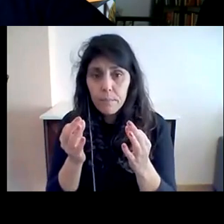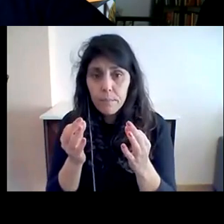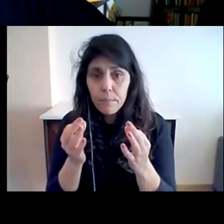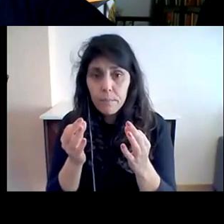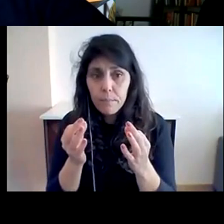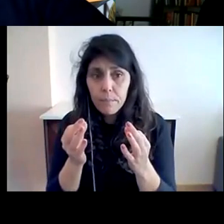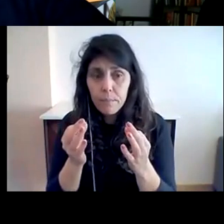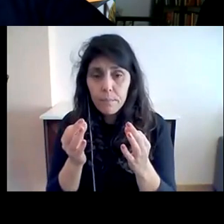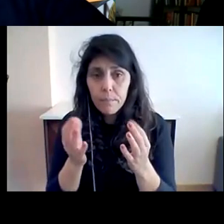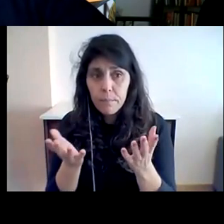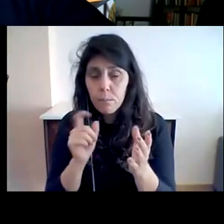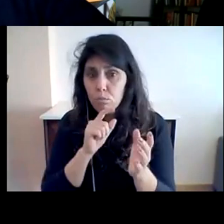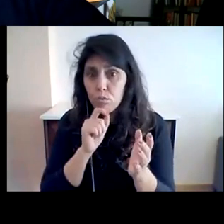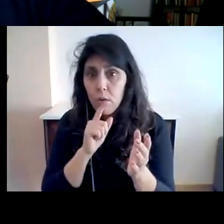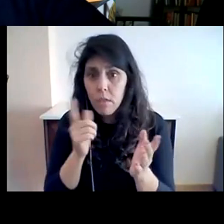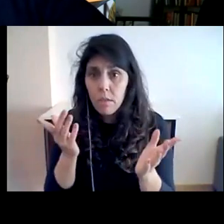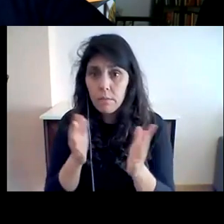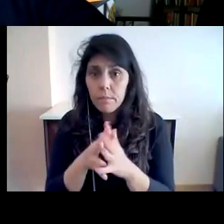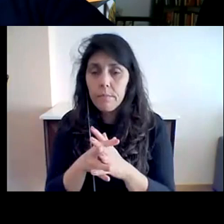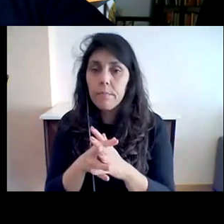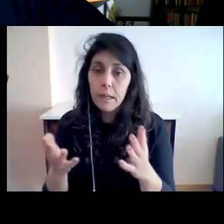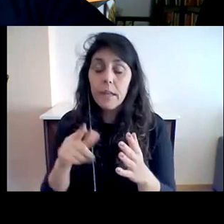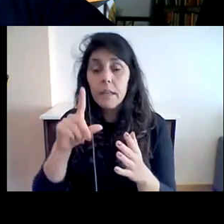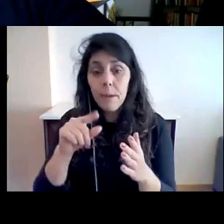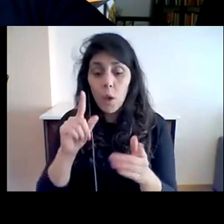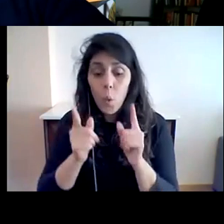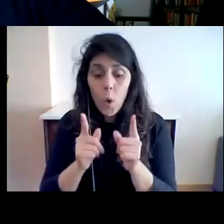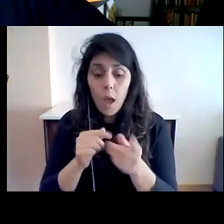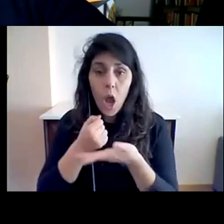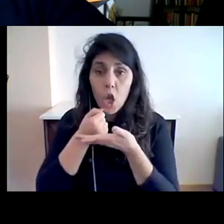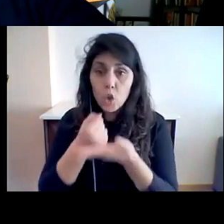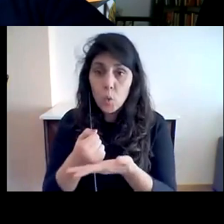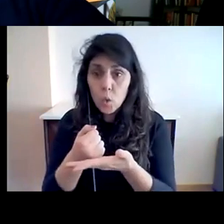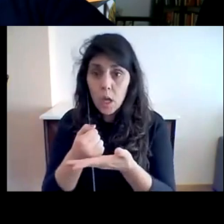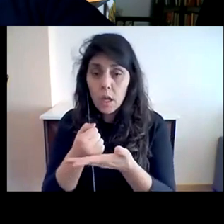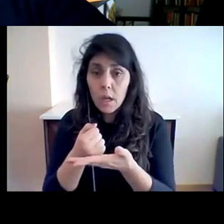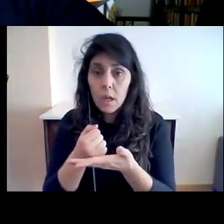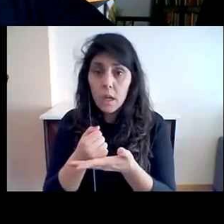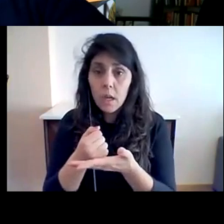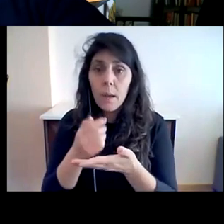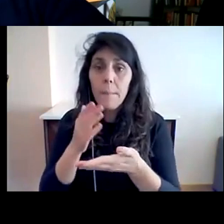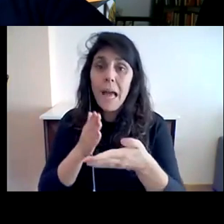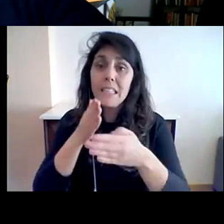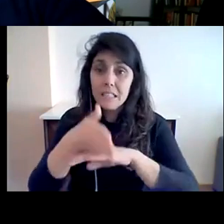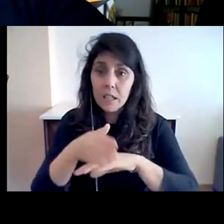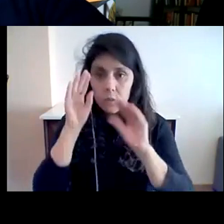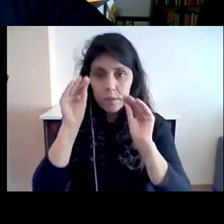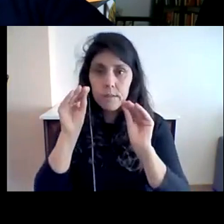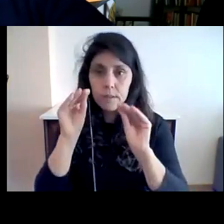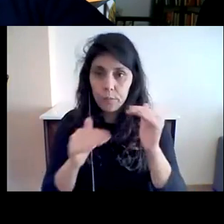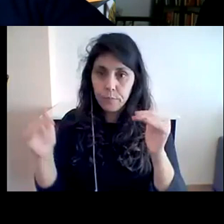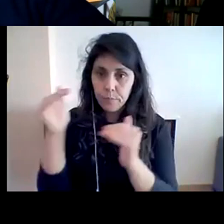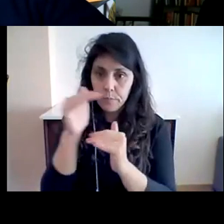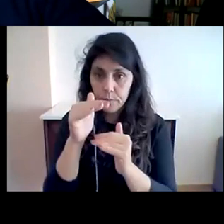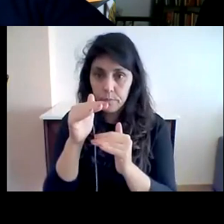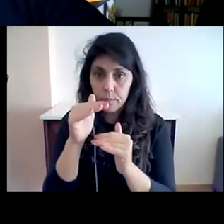seja possível. O que contribua, como se estava a dizer, para que o acesso ao ensino superior por